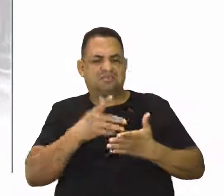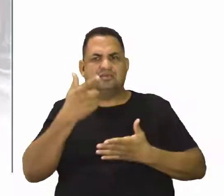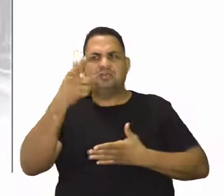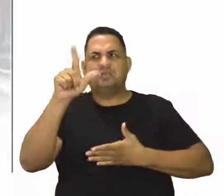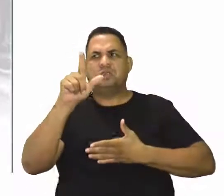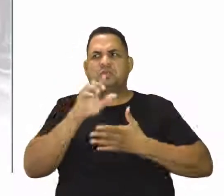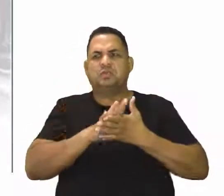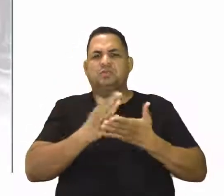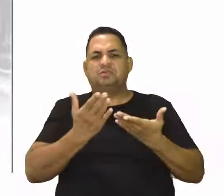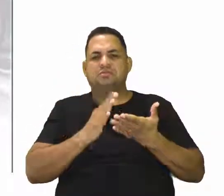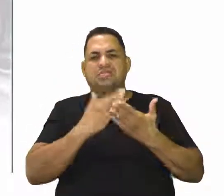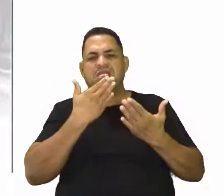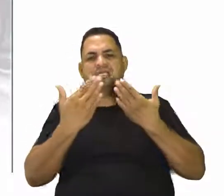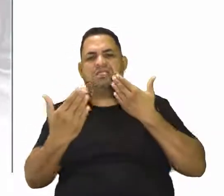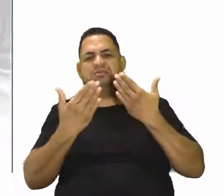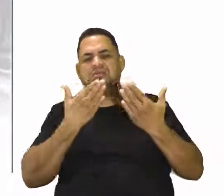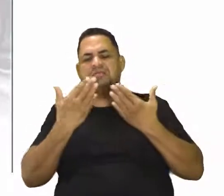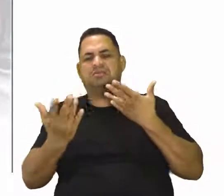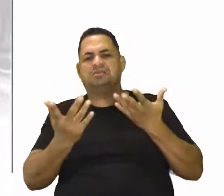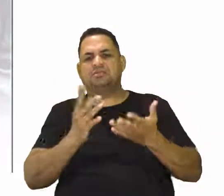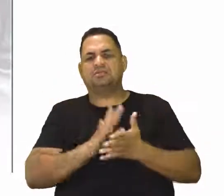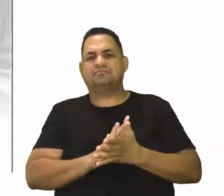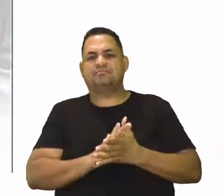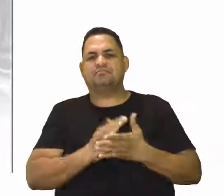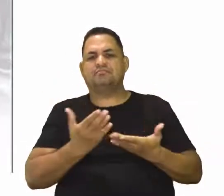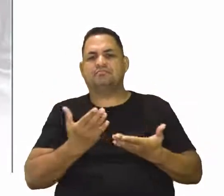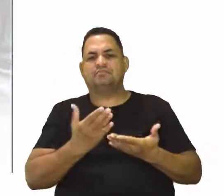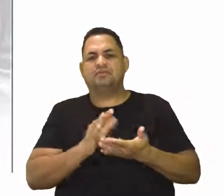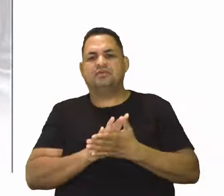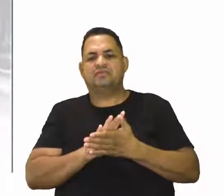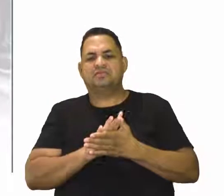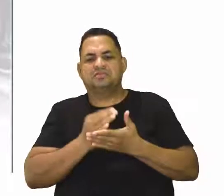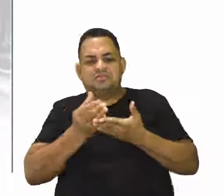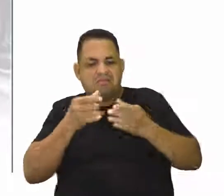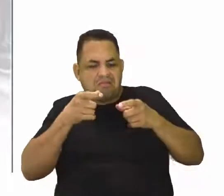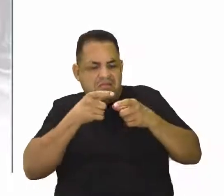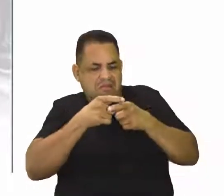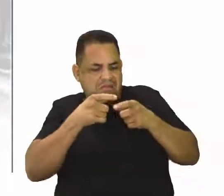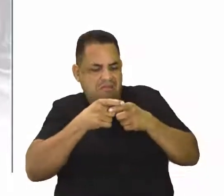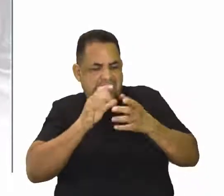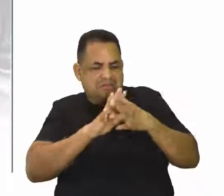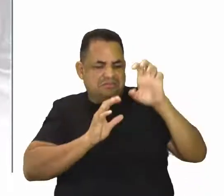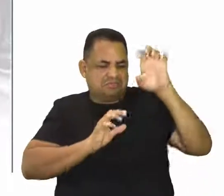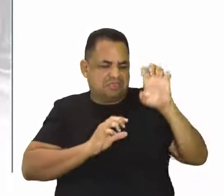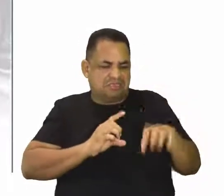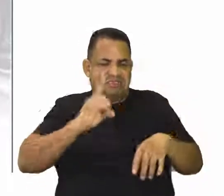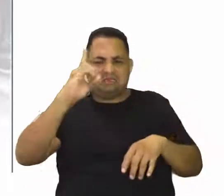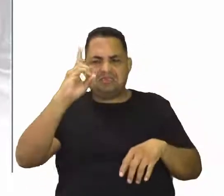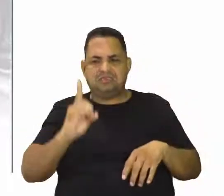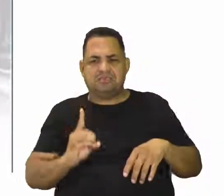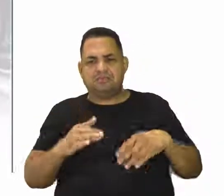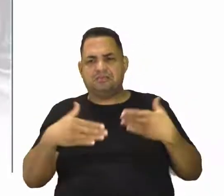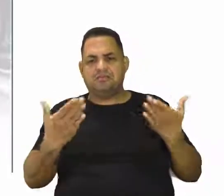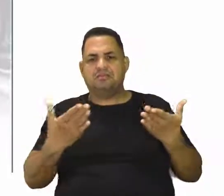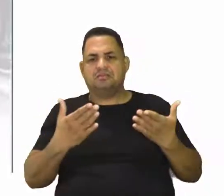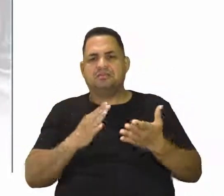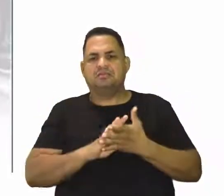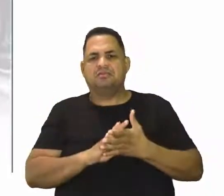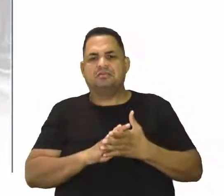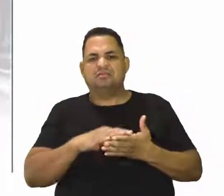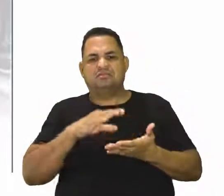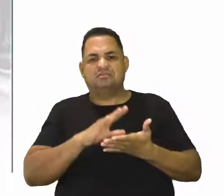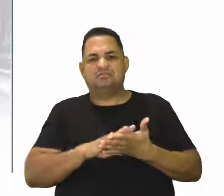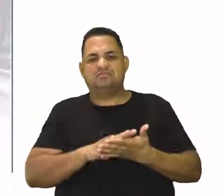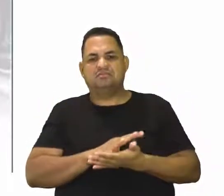tanto algumas coisas para se debater mas os caras se prende a essa de esquerda de direita que é